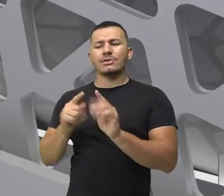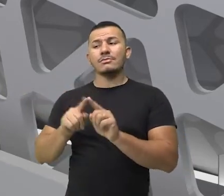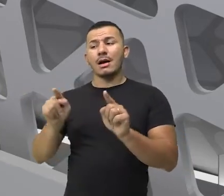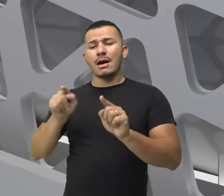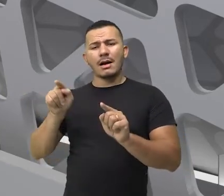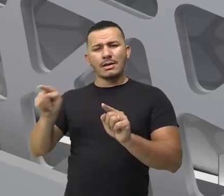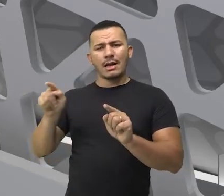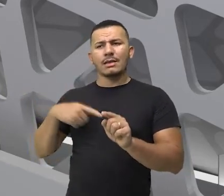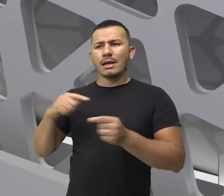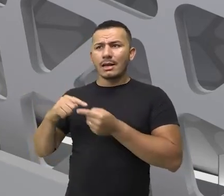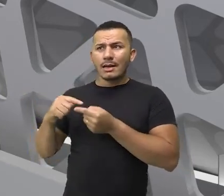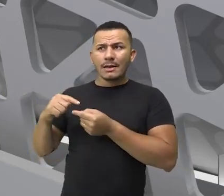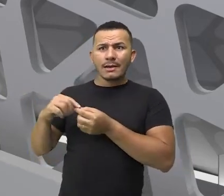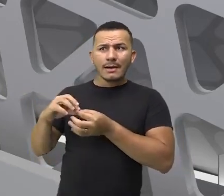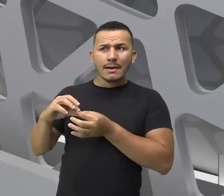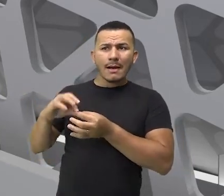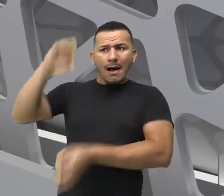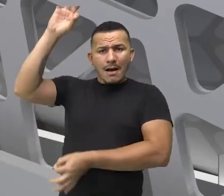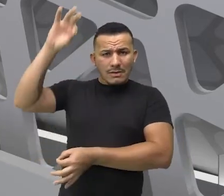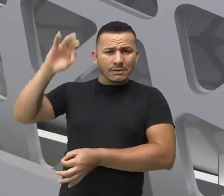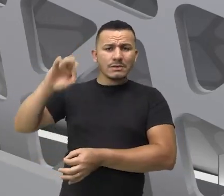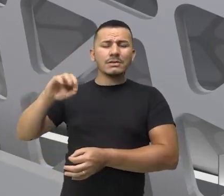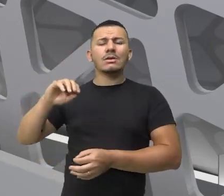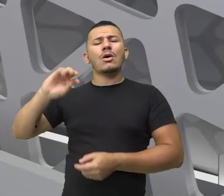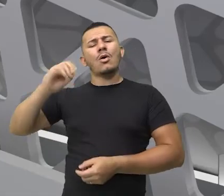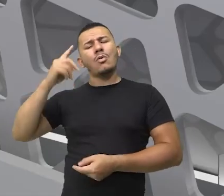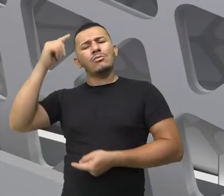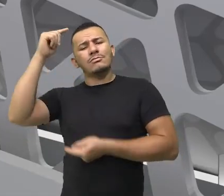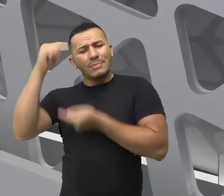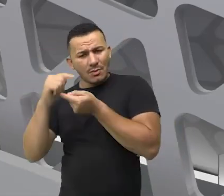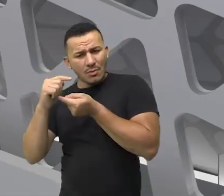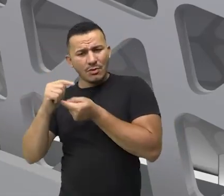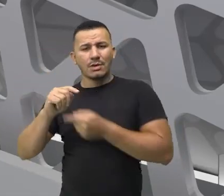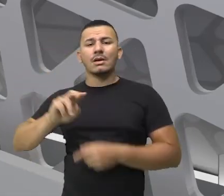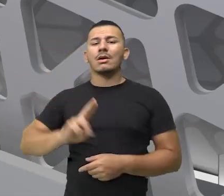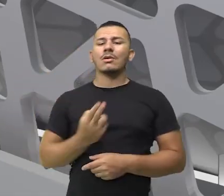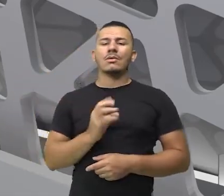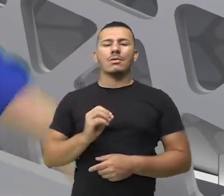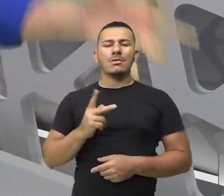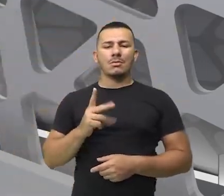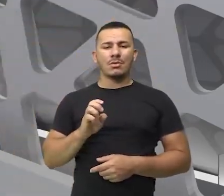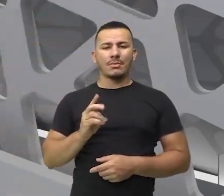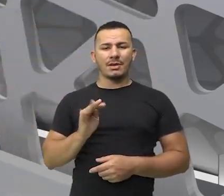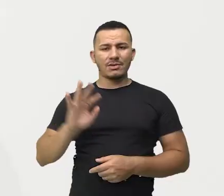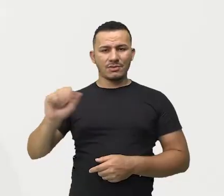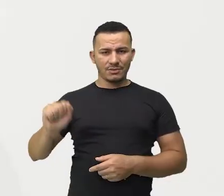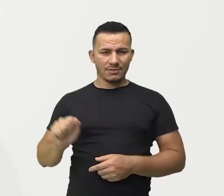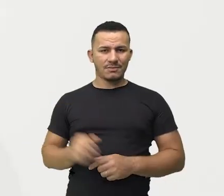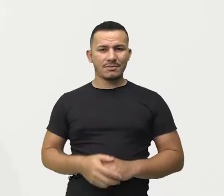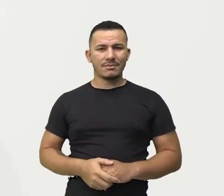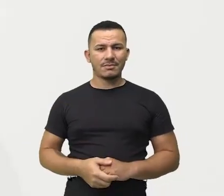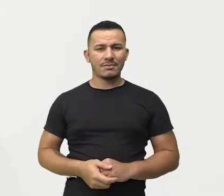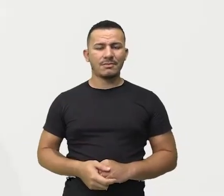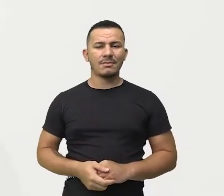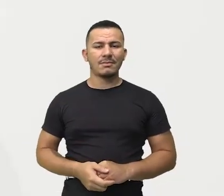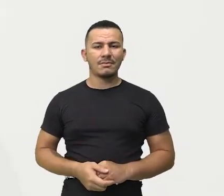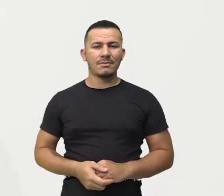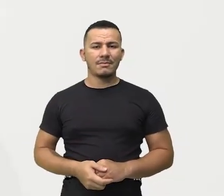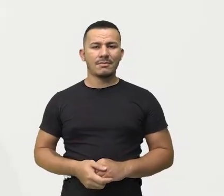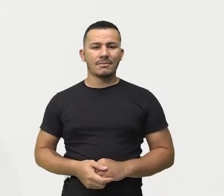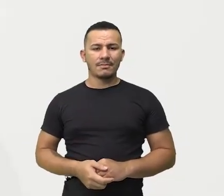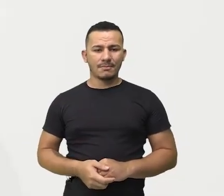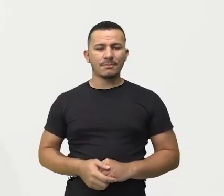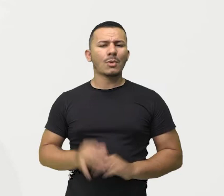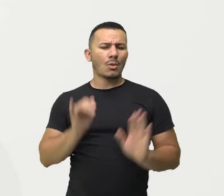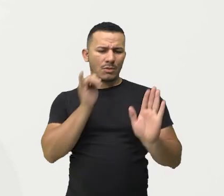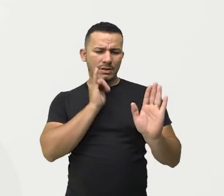mas eu tenho um figurão, ou eu tenho uma figurinha, é uma homotetia. Me segue! Então vamos ver